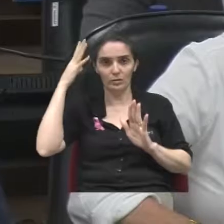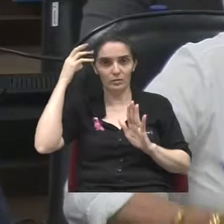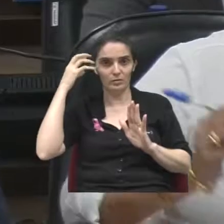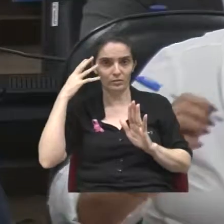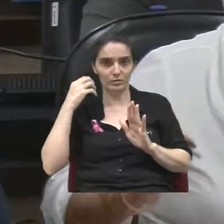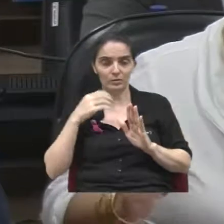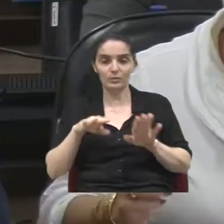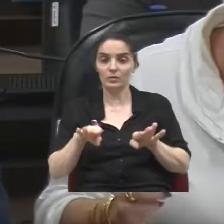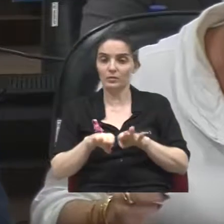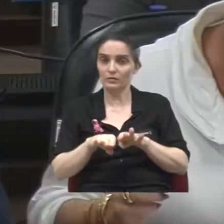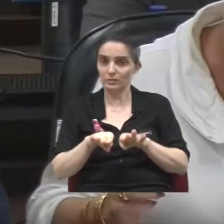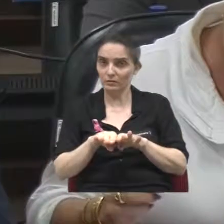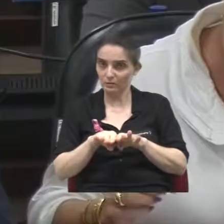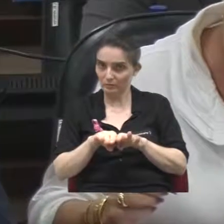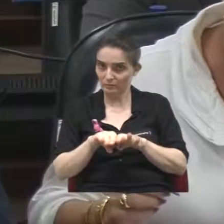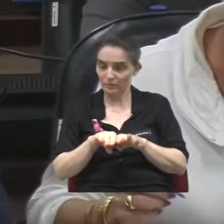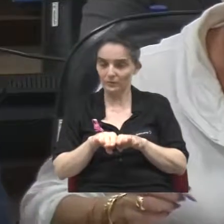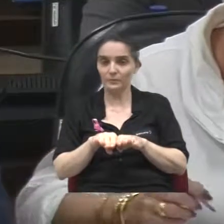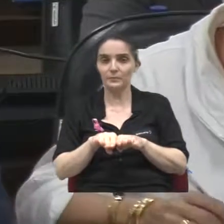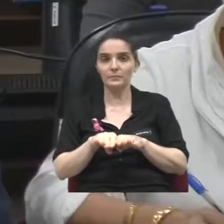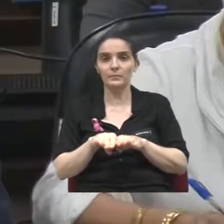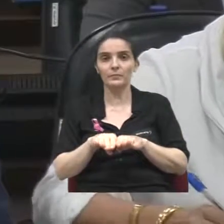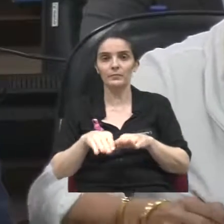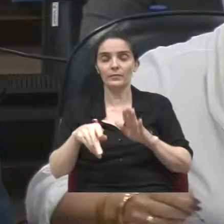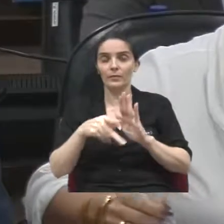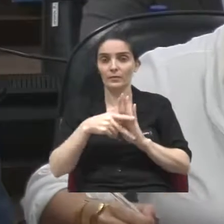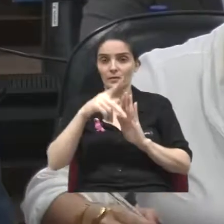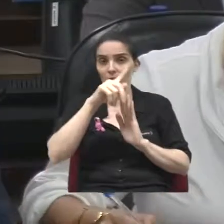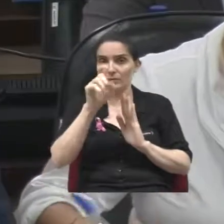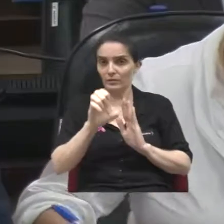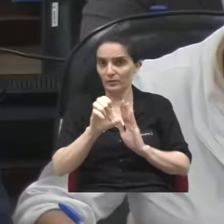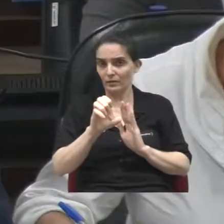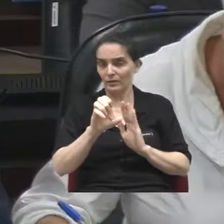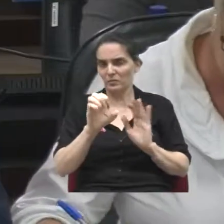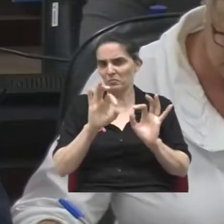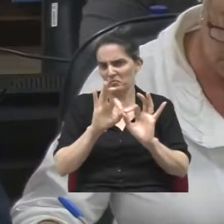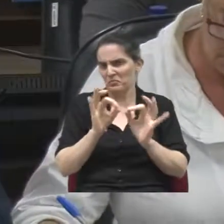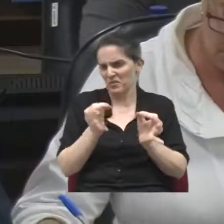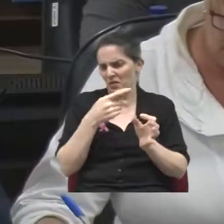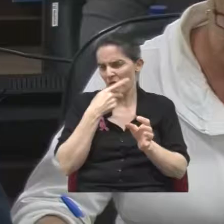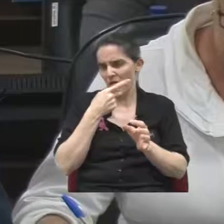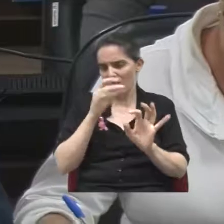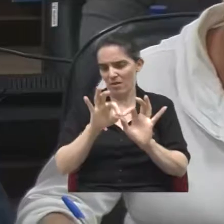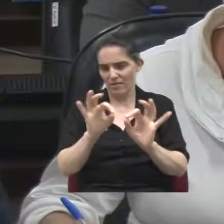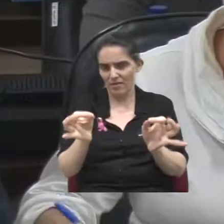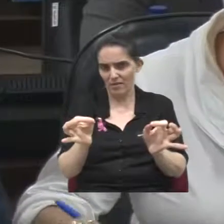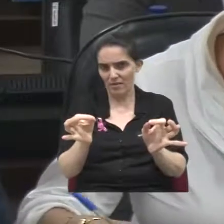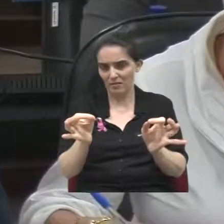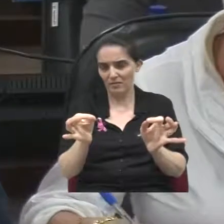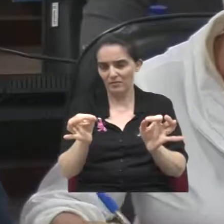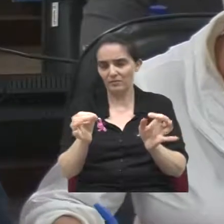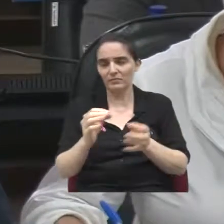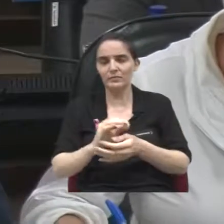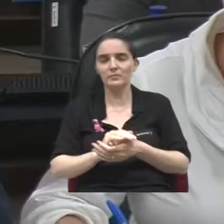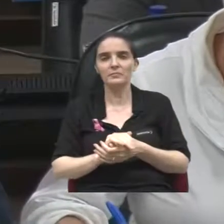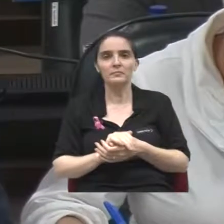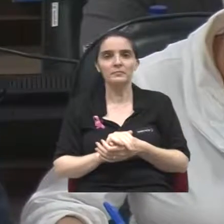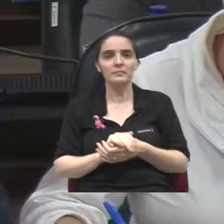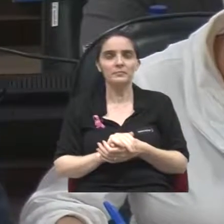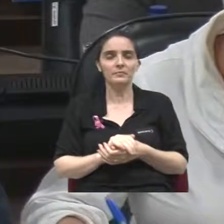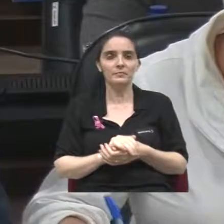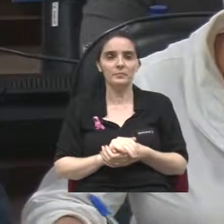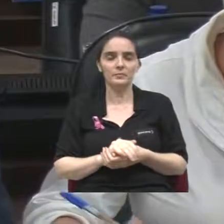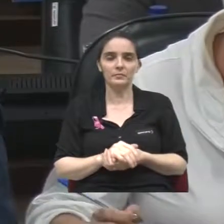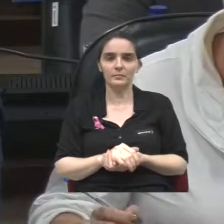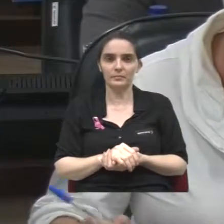importante, que o vereador fala que é um projeto simples, o vereador Zé D'Amix, autor desse projeto, de se colocar nos locais